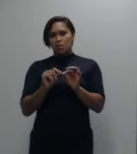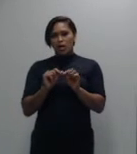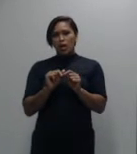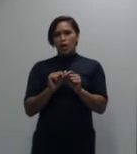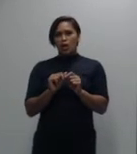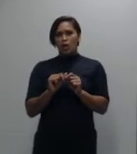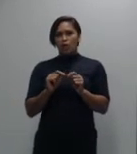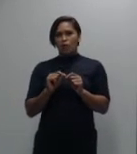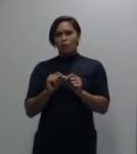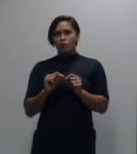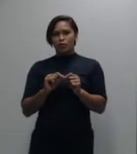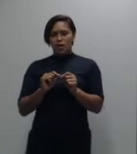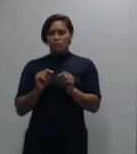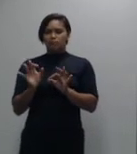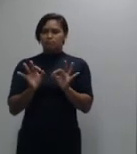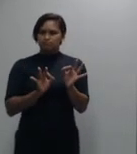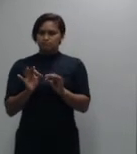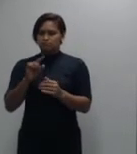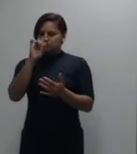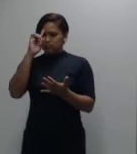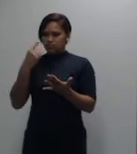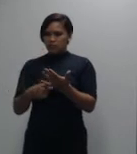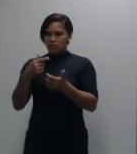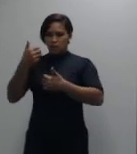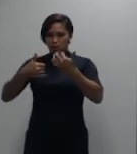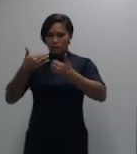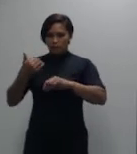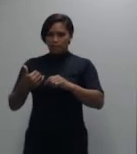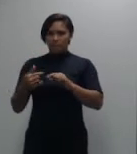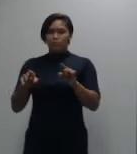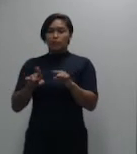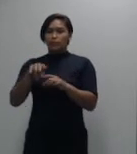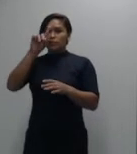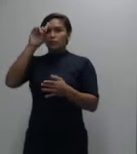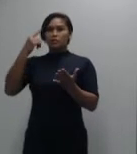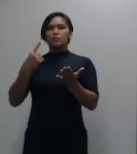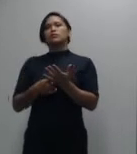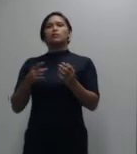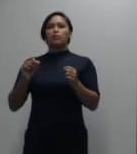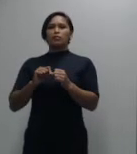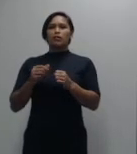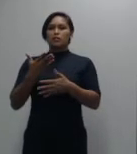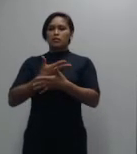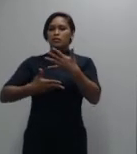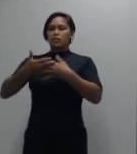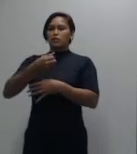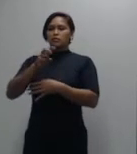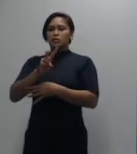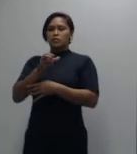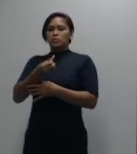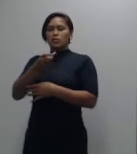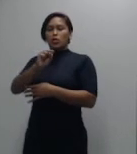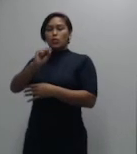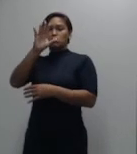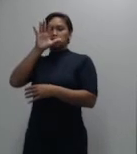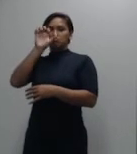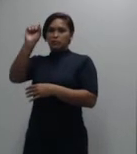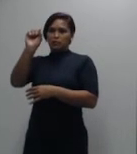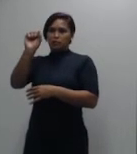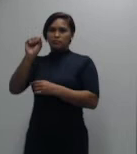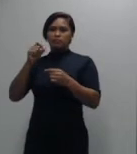foi feito e a decisão desesperadamente isso que a decisão foi tomada com base na súmula 568 do tribunal